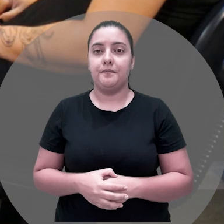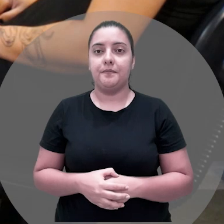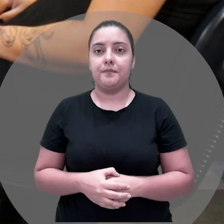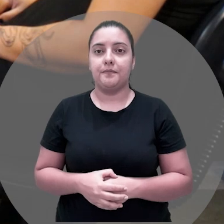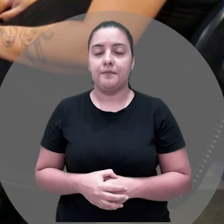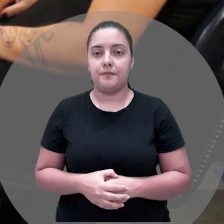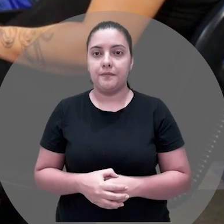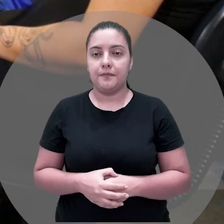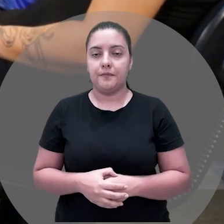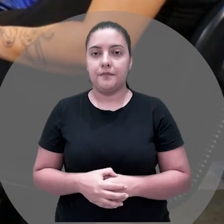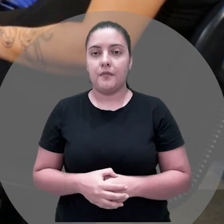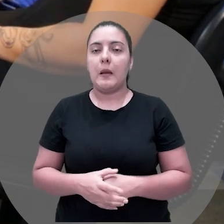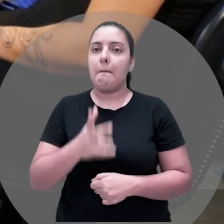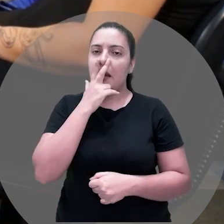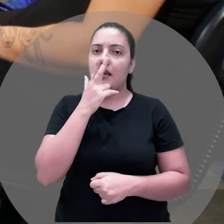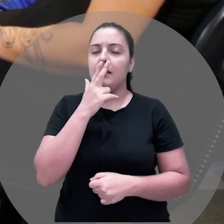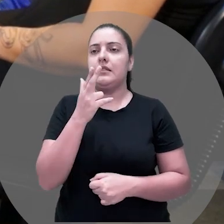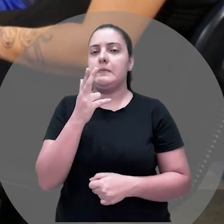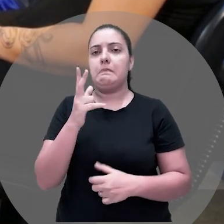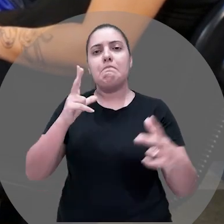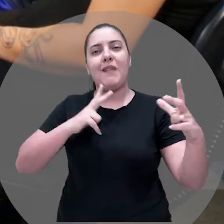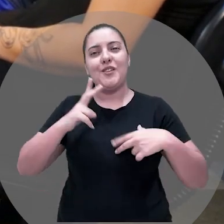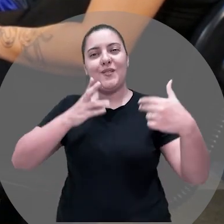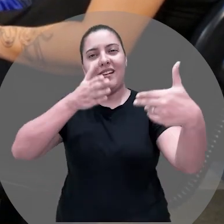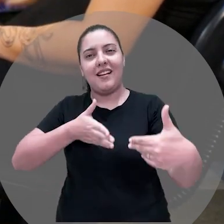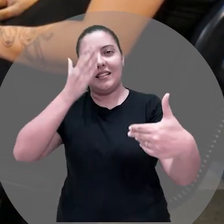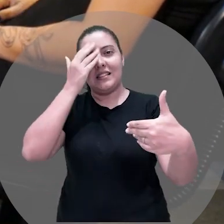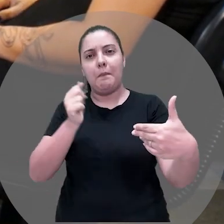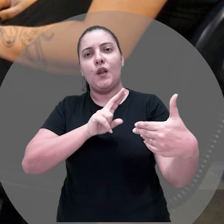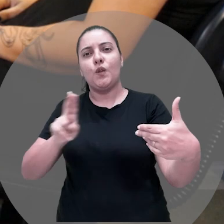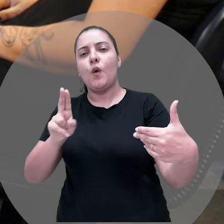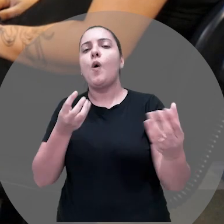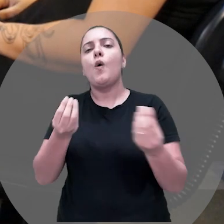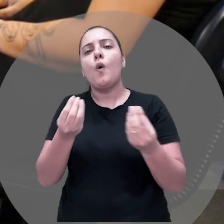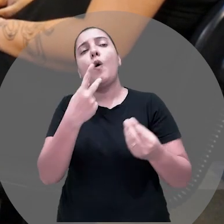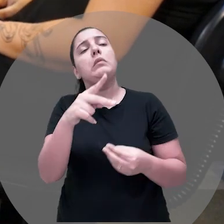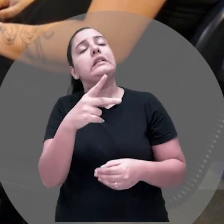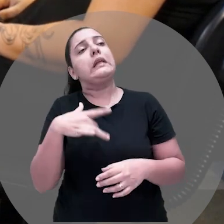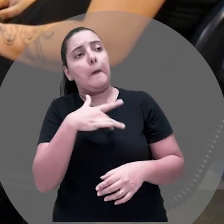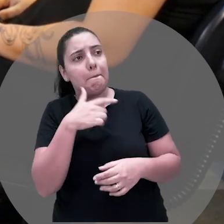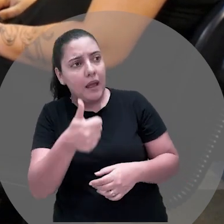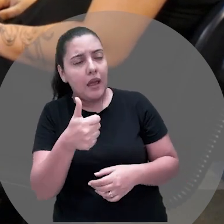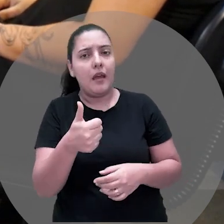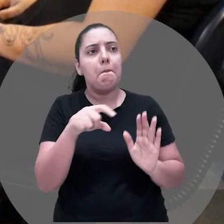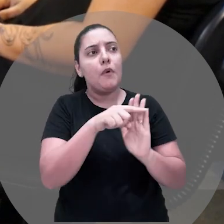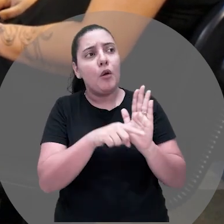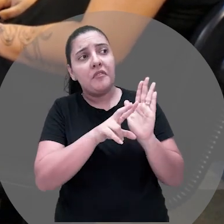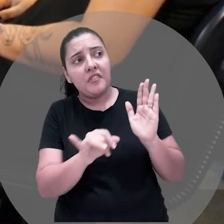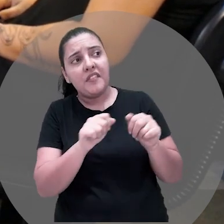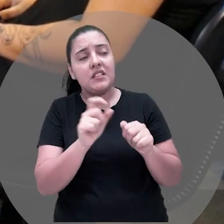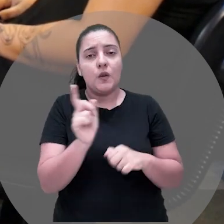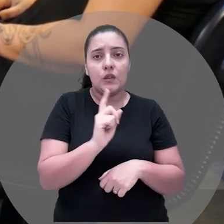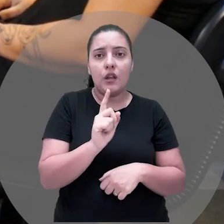Lembrando que essa Maré do território né morador do grande meu jardim temos algumas outras pessoas também são aqui que trabalham